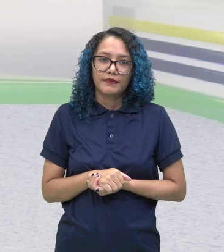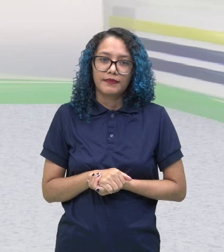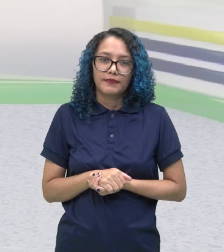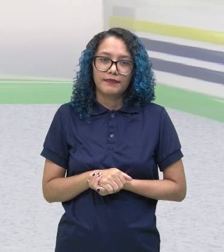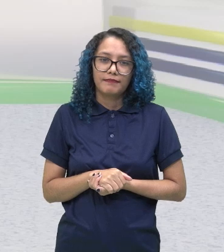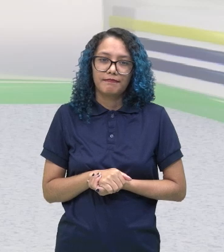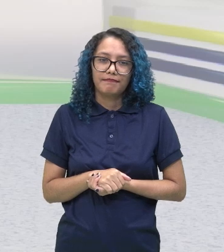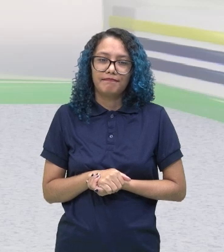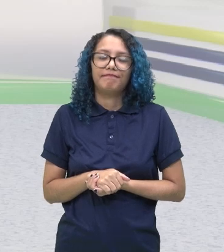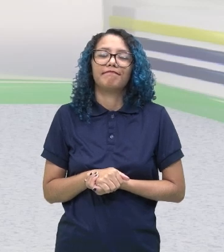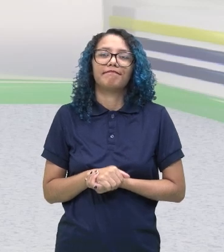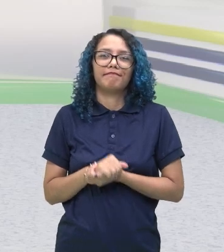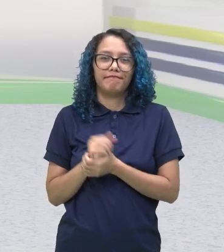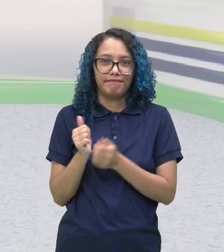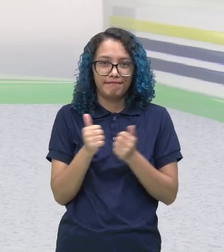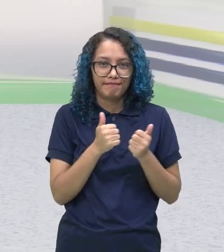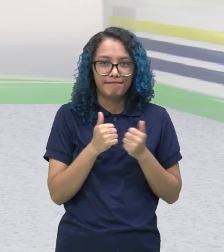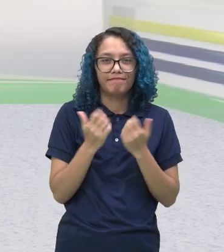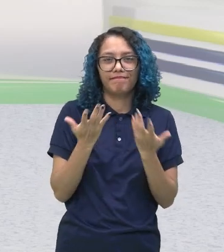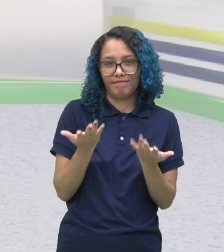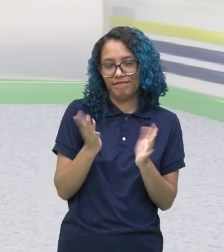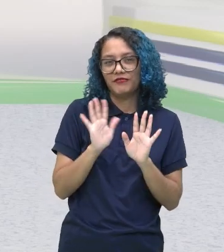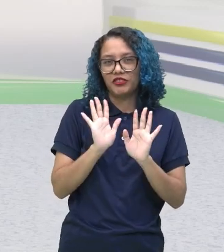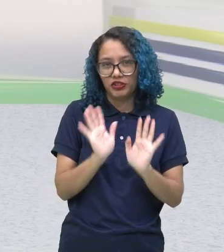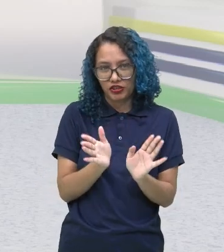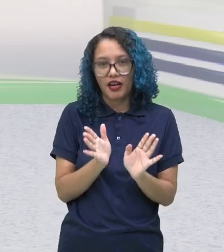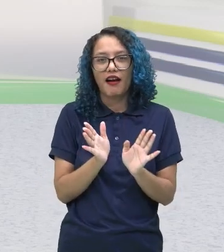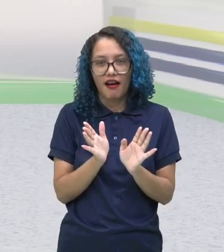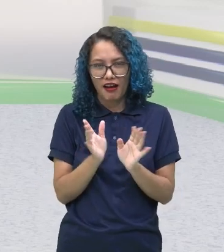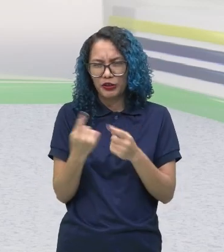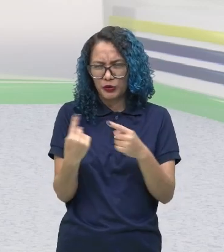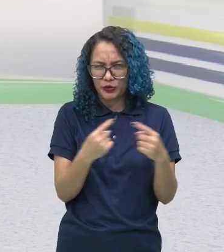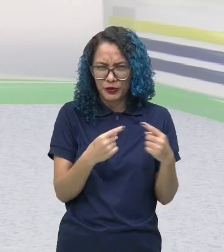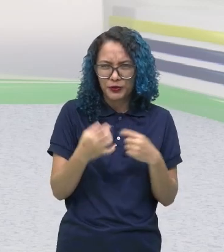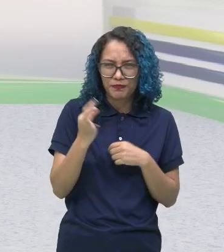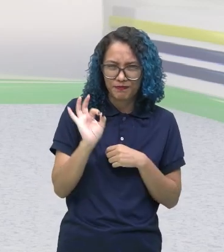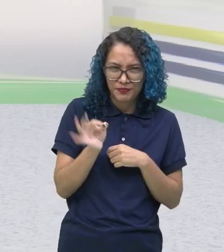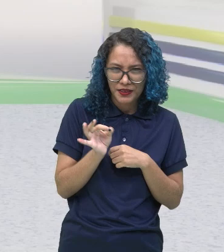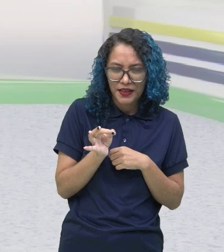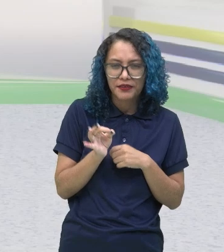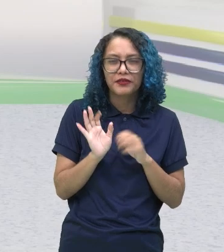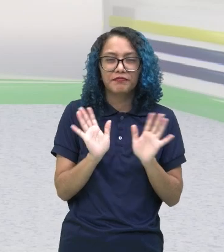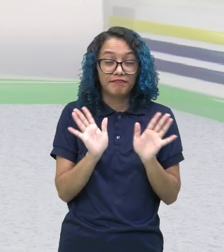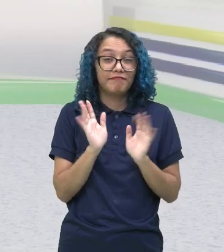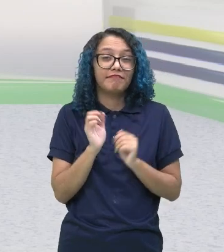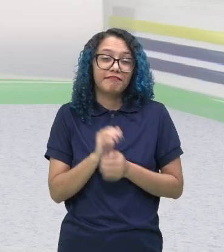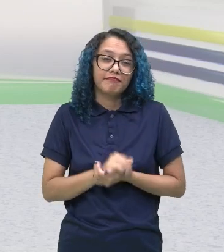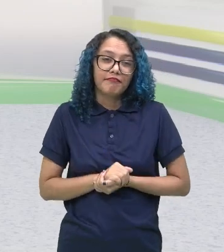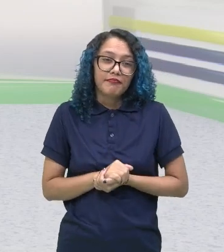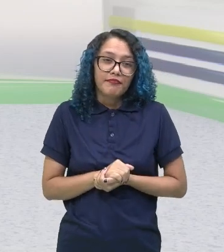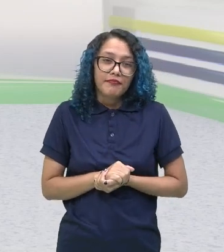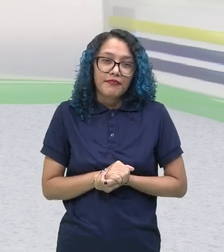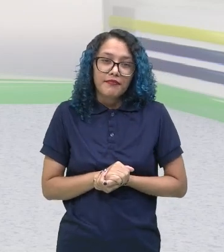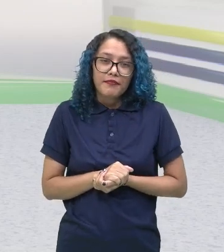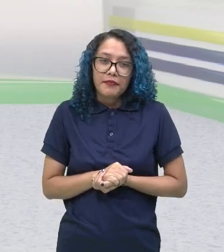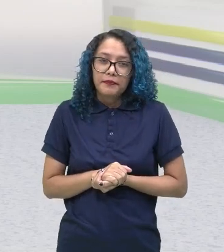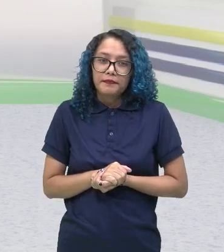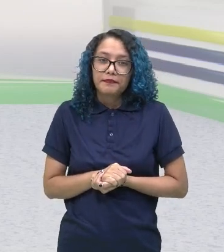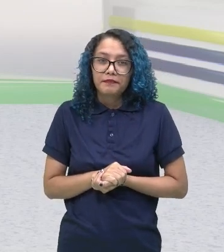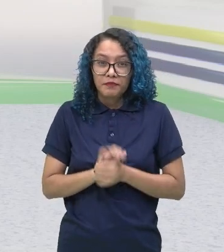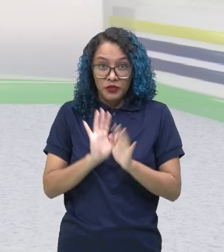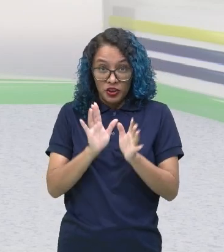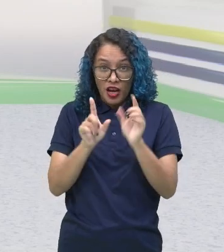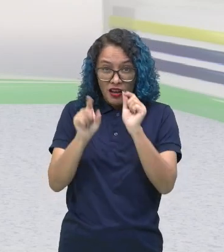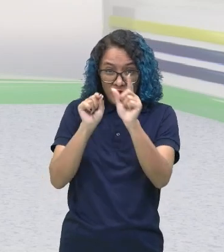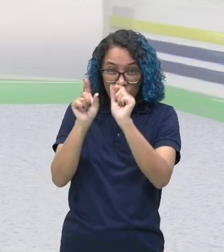Muito bem, né, Emily? Eu acho que É, já deu tempo de com certeza, eu discutir. acho que deu tempo, Eu acho né. O que foi também. que vocês selecionaram de